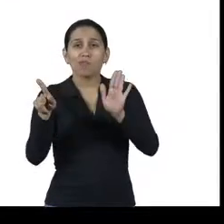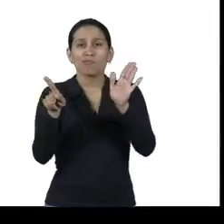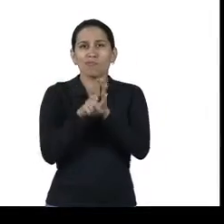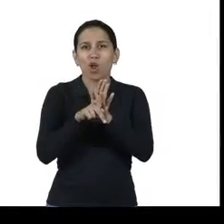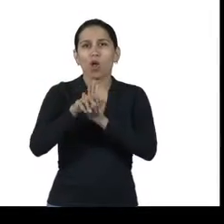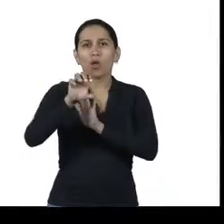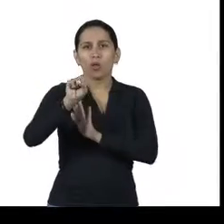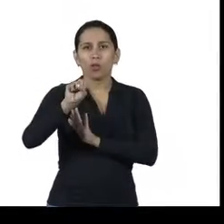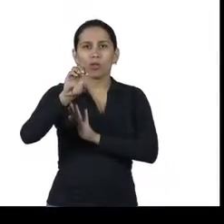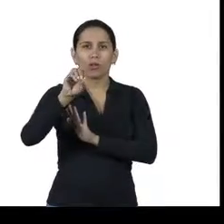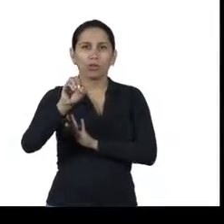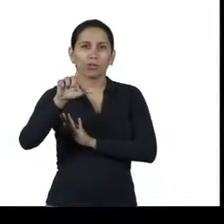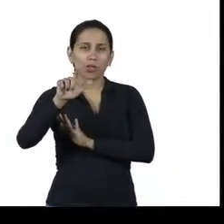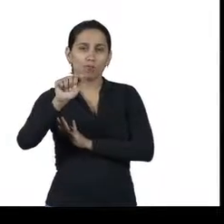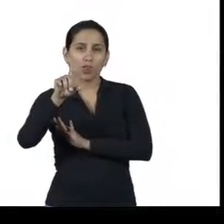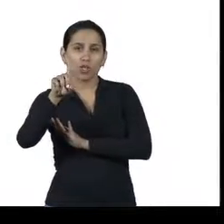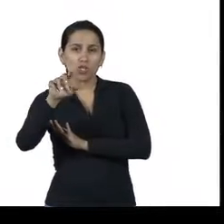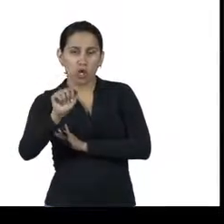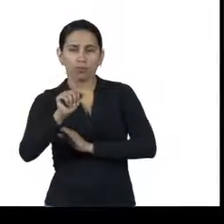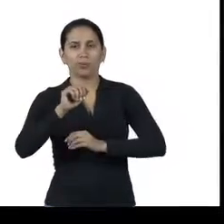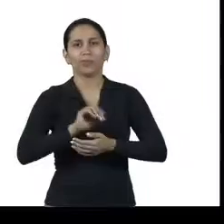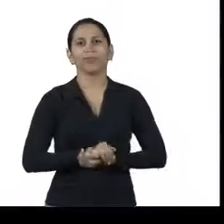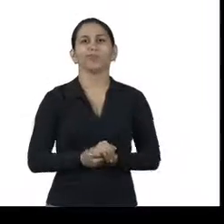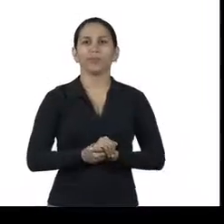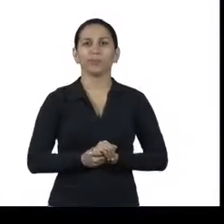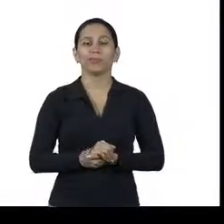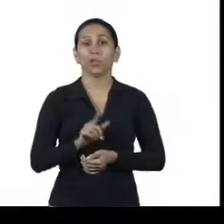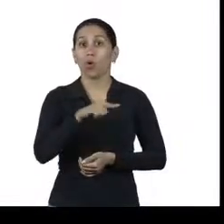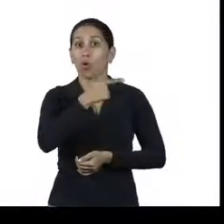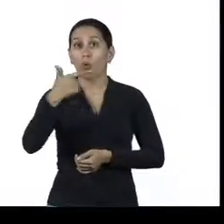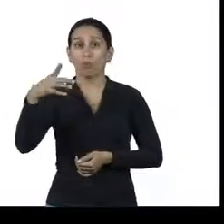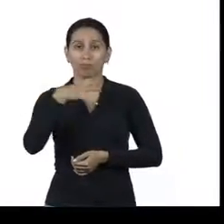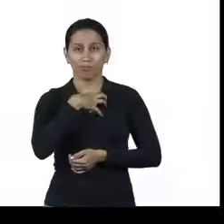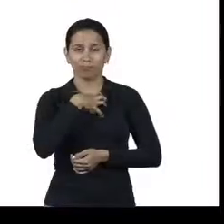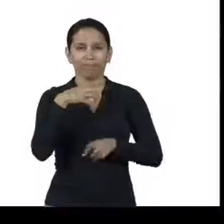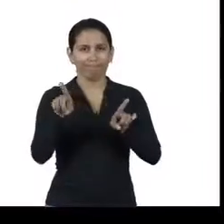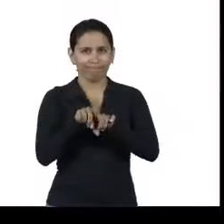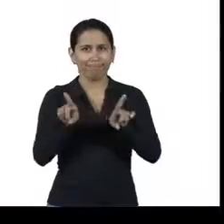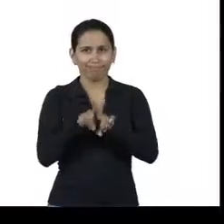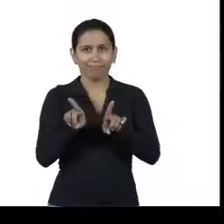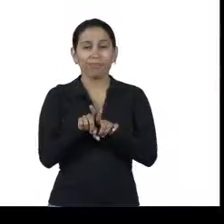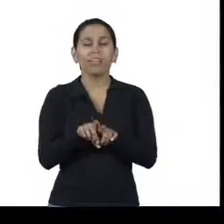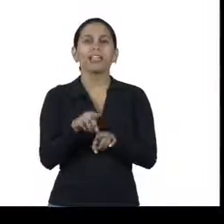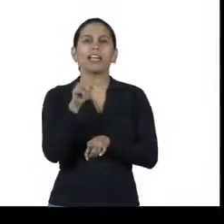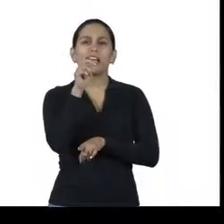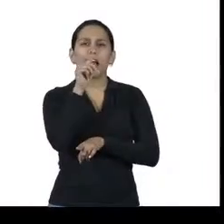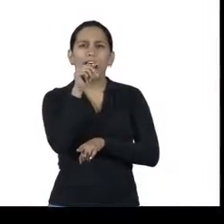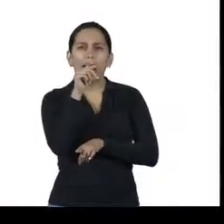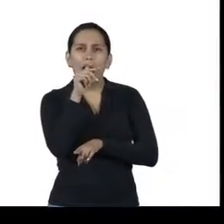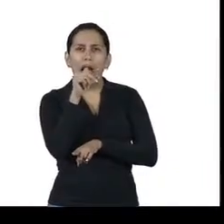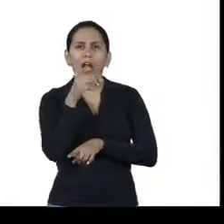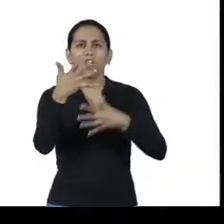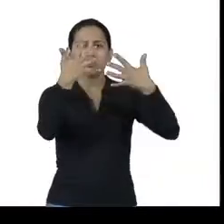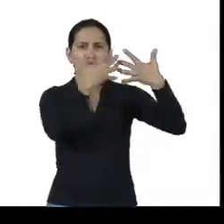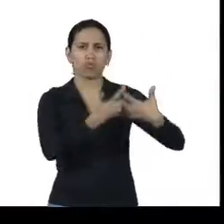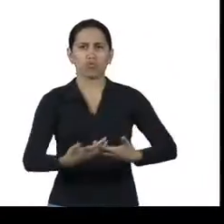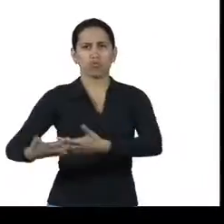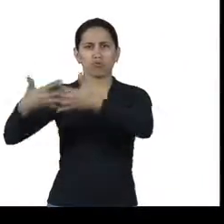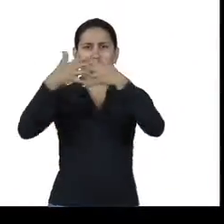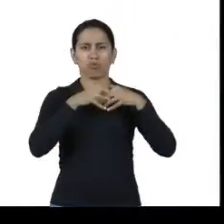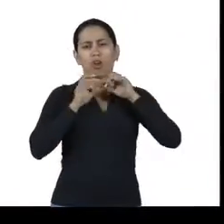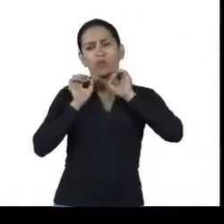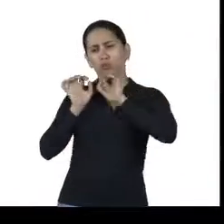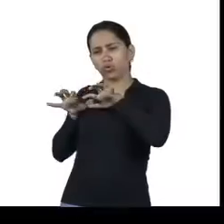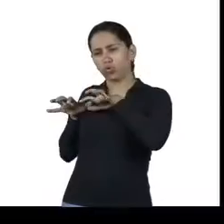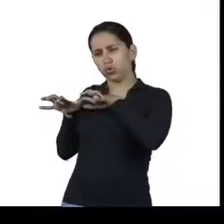a remoção dos contaminantes. Tubulação de exaustão. Outra medida deve ser a umidificação das vias de circulação de veículos